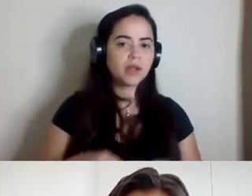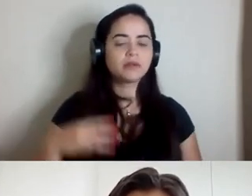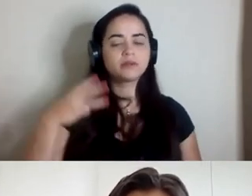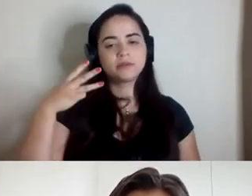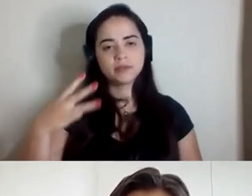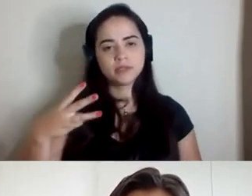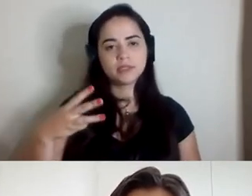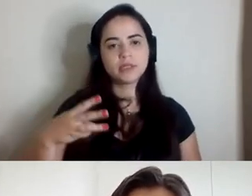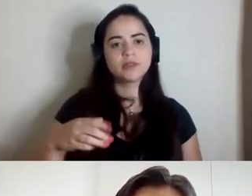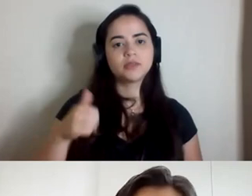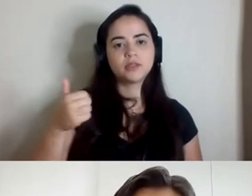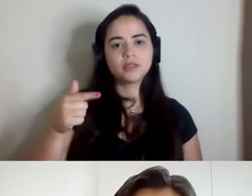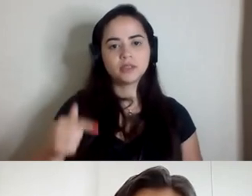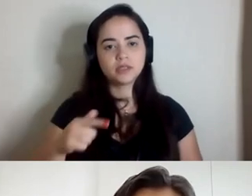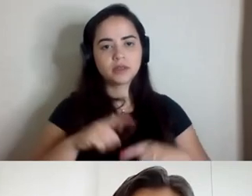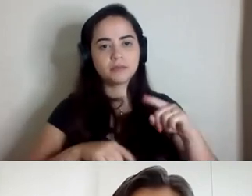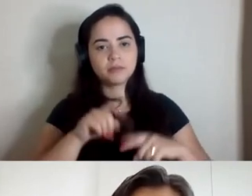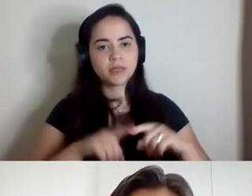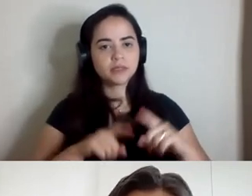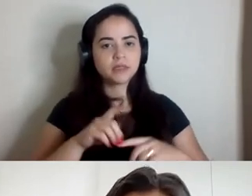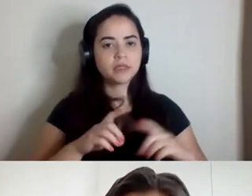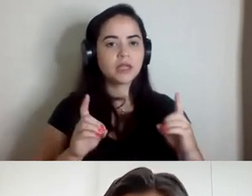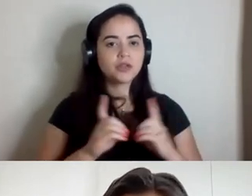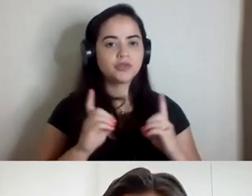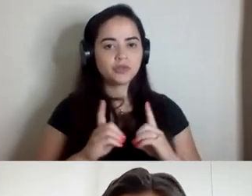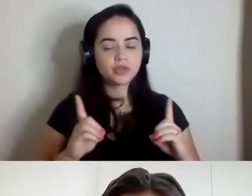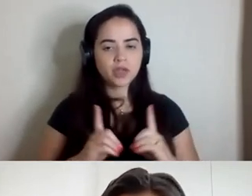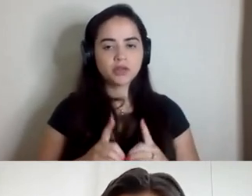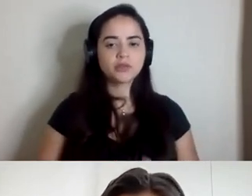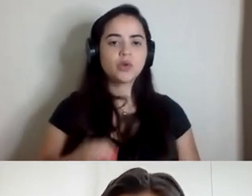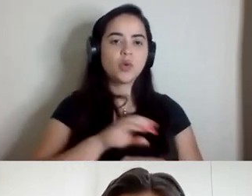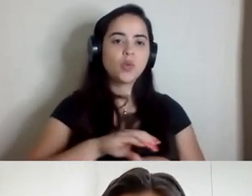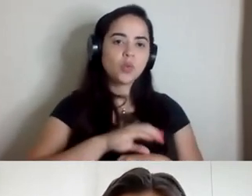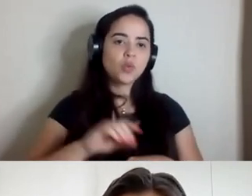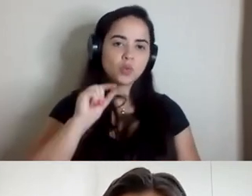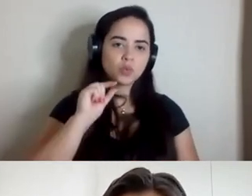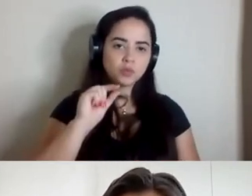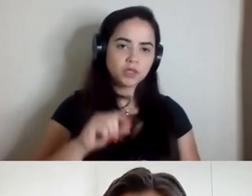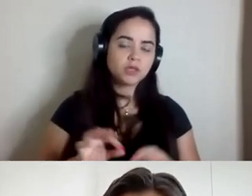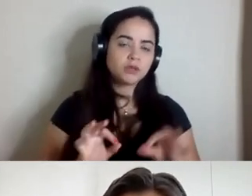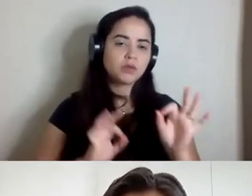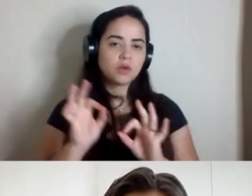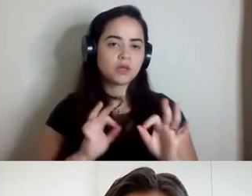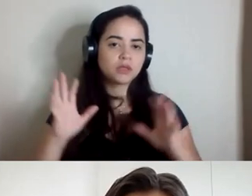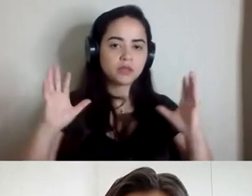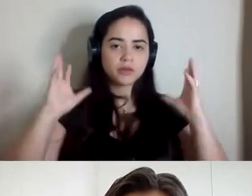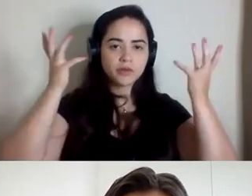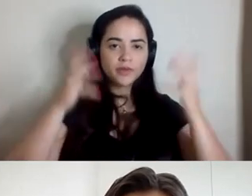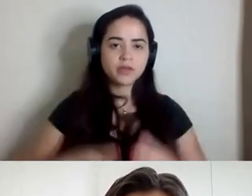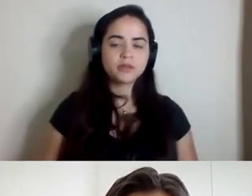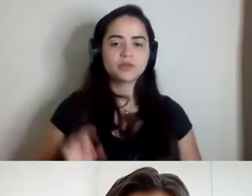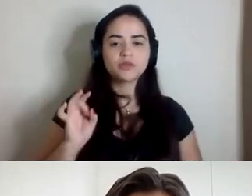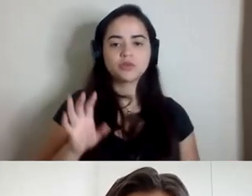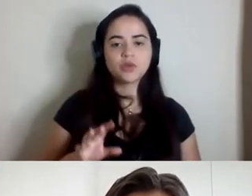317 materiais didáticos instrucionais, cursos de curta duração, organização de eventos, só organização de eventos nós